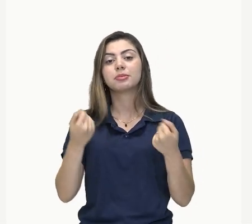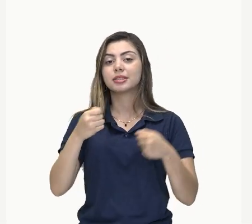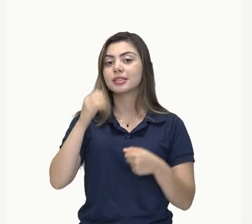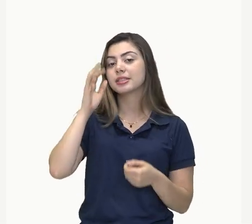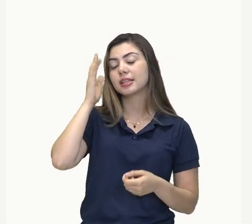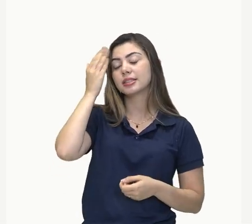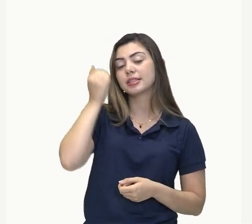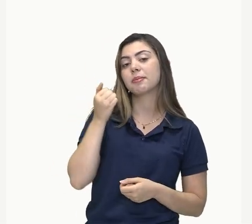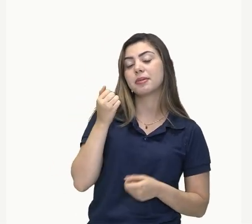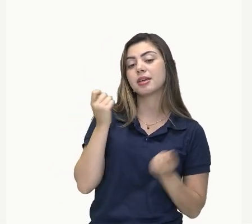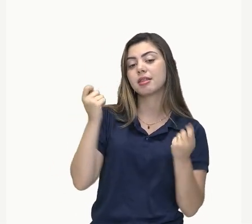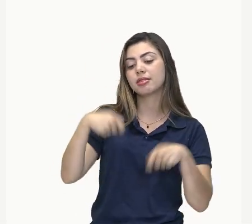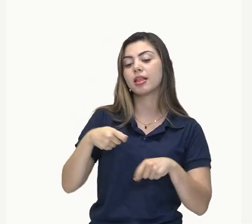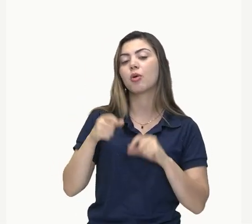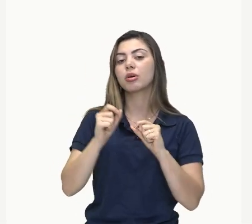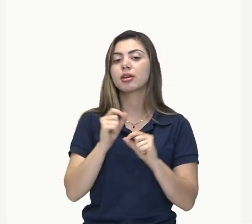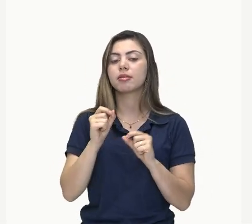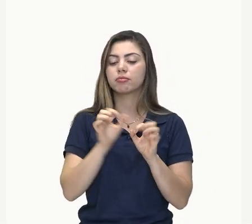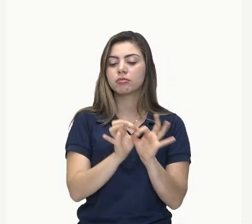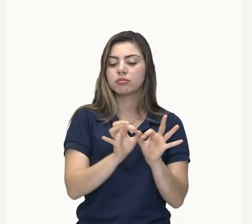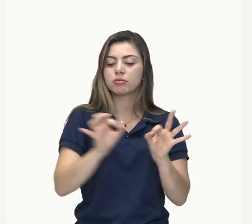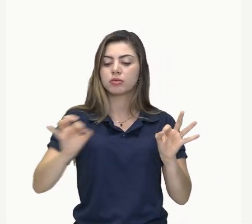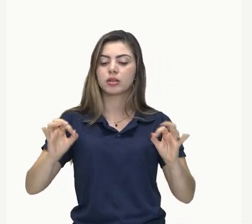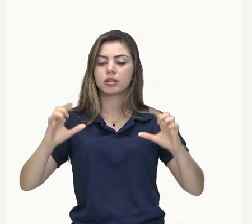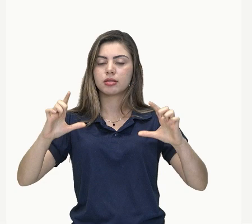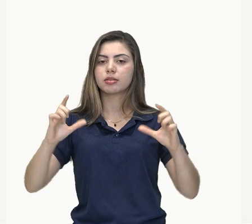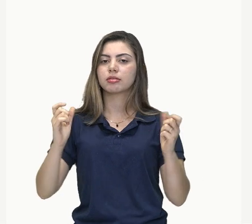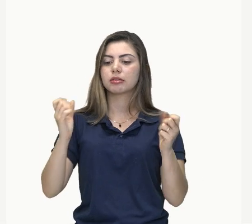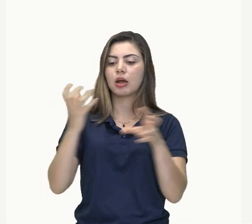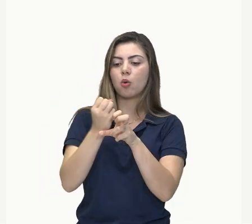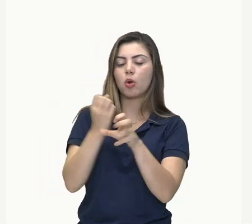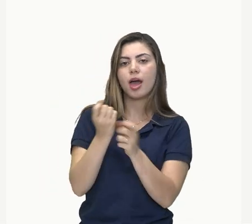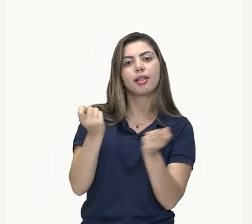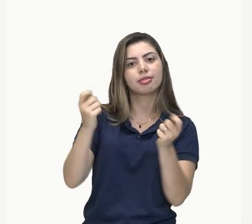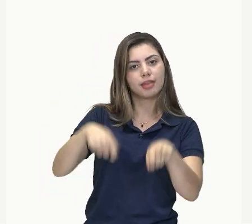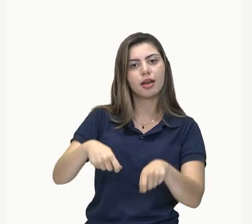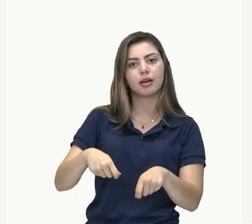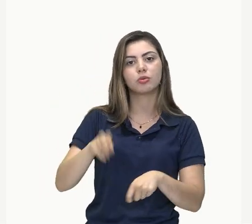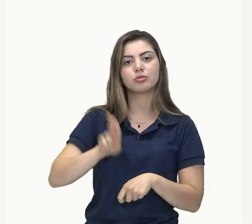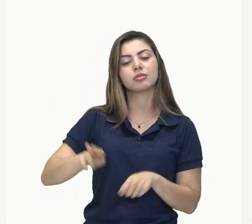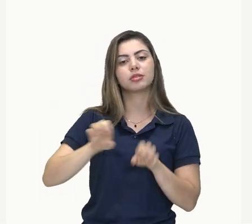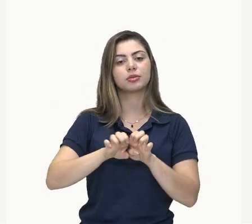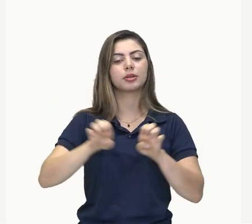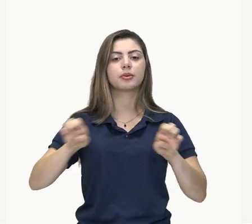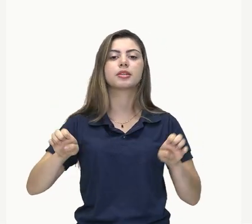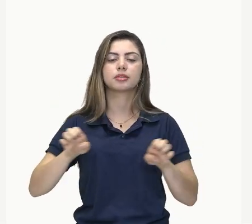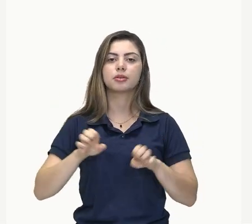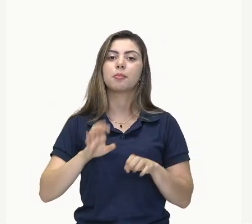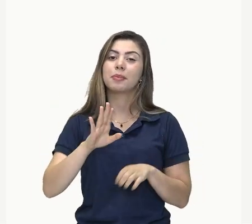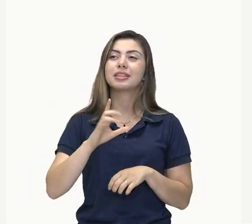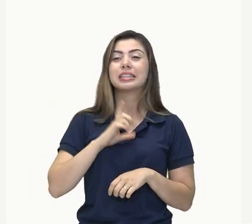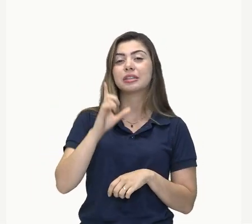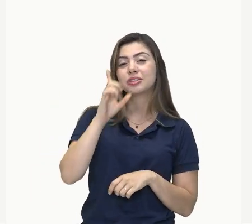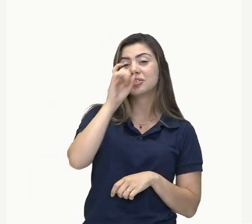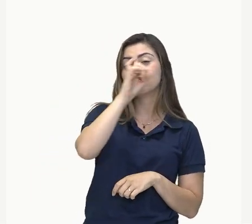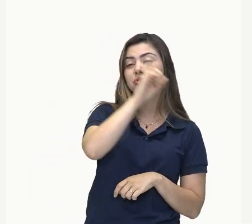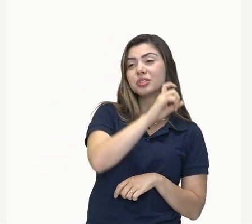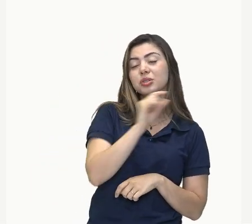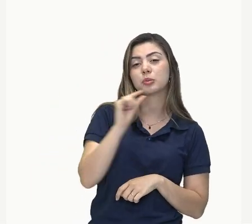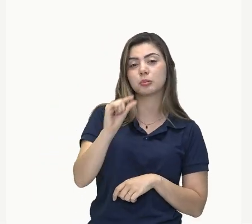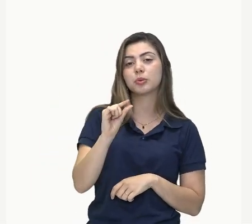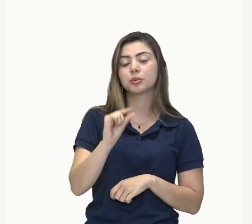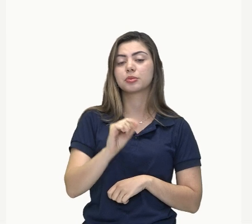para calcular o comprimento aí de uma elipse, tá bom? Só dá um pouco mais de trabalho que